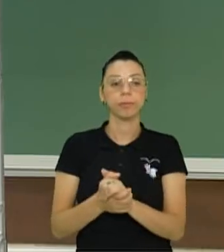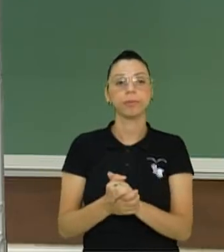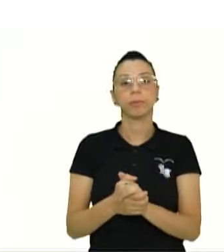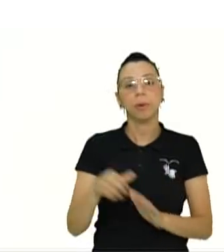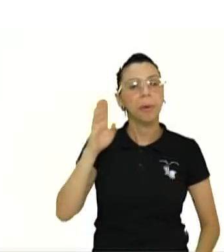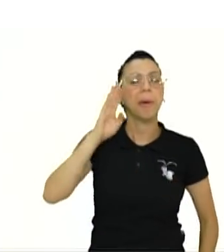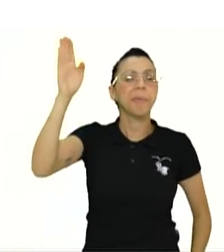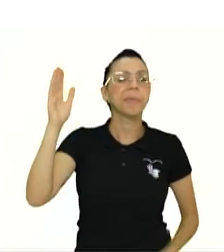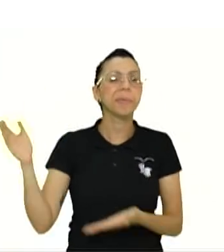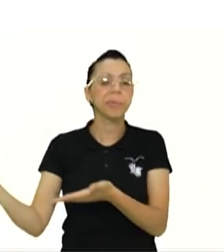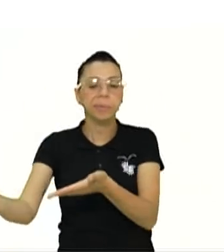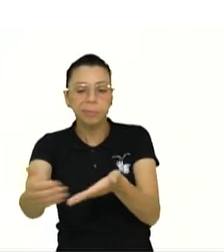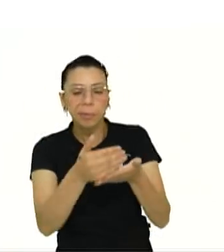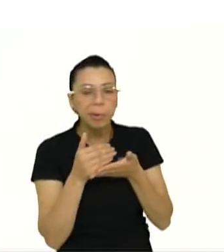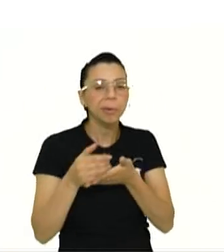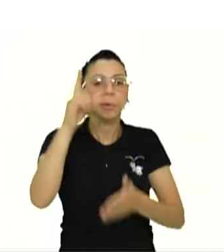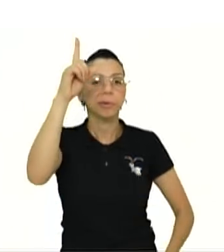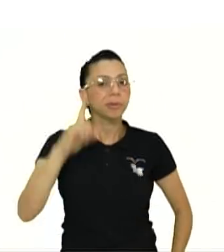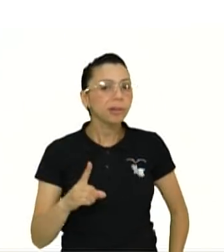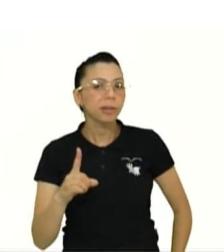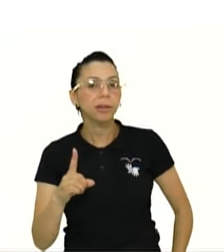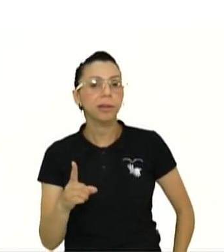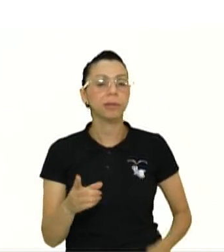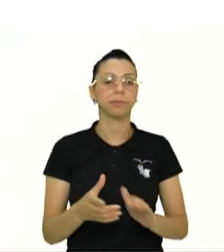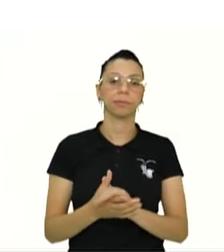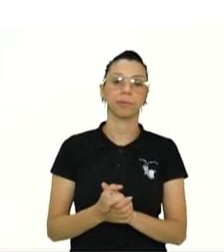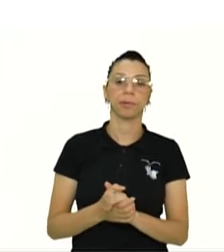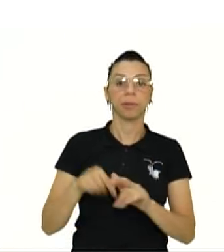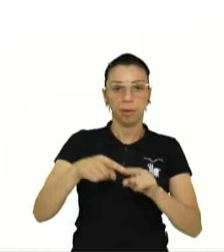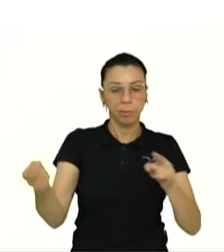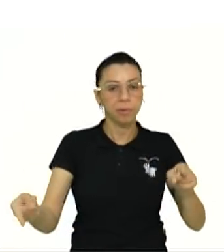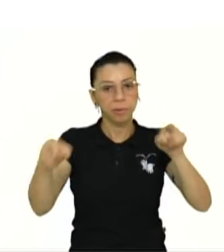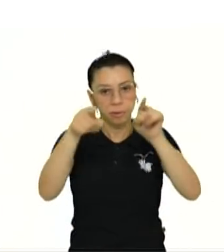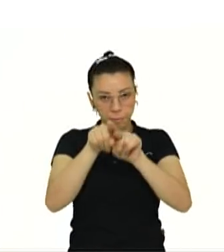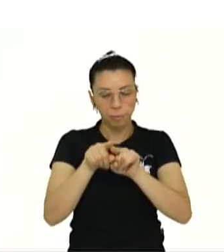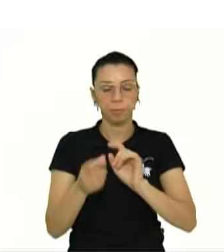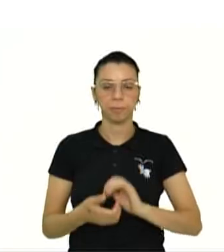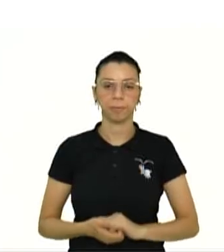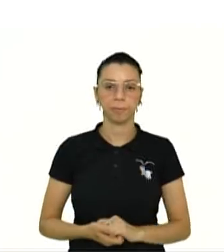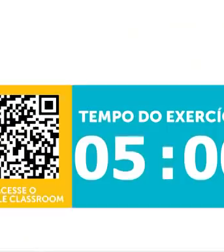dos plebeus durante a Roma República? É com vocês. Daqui a pouco nós voltamos.